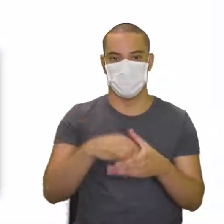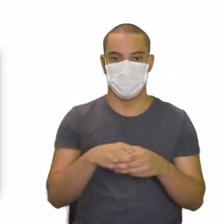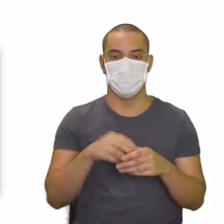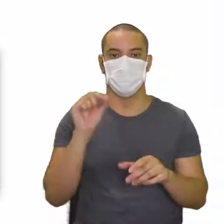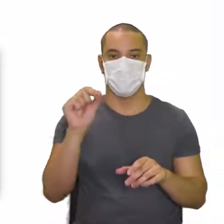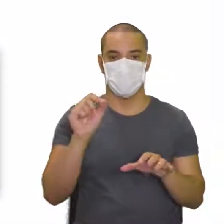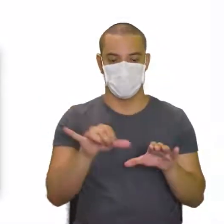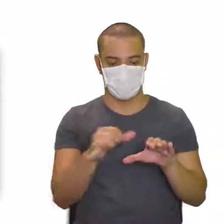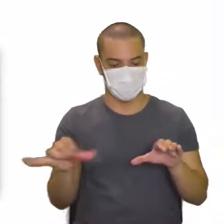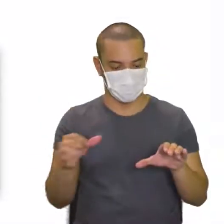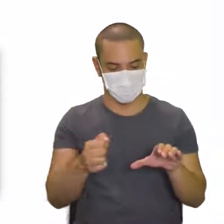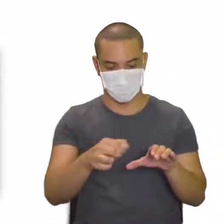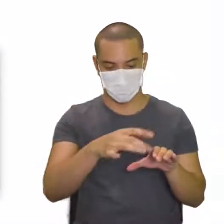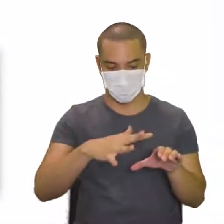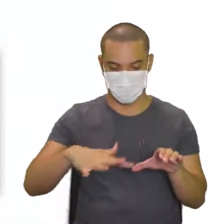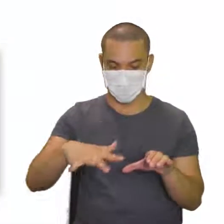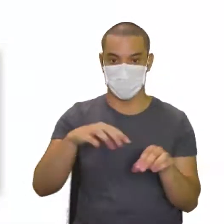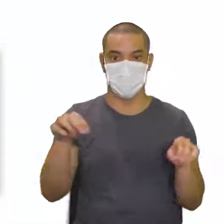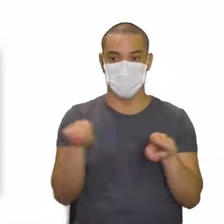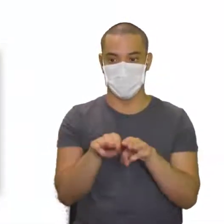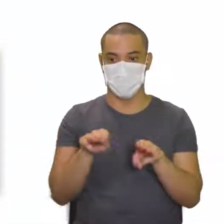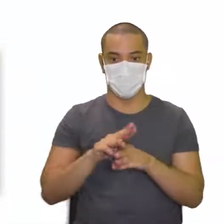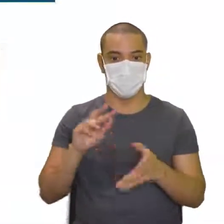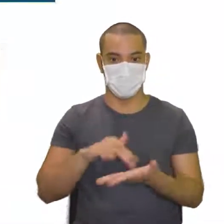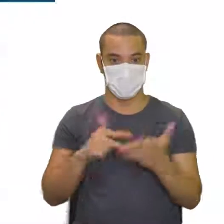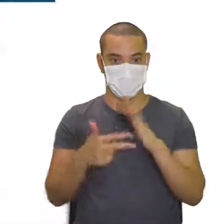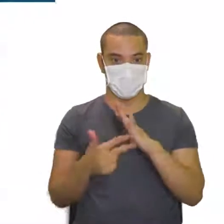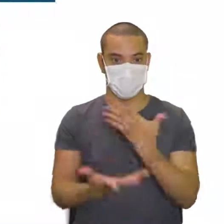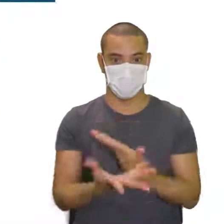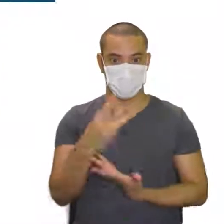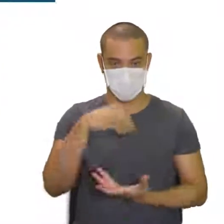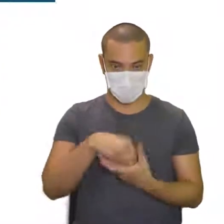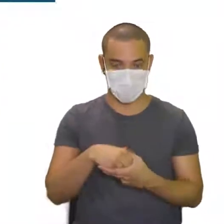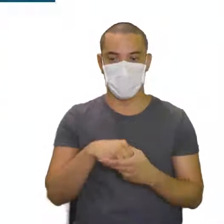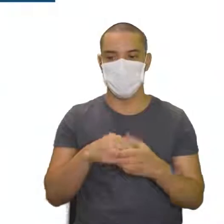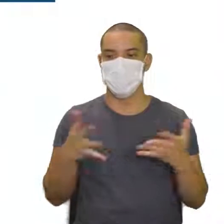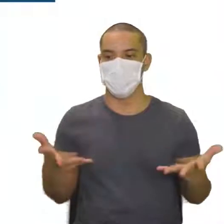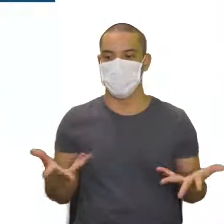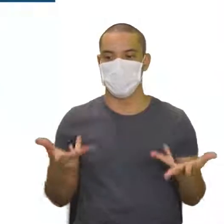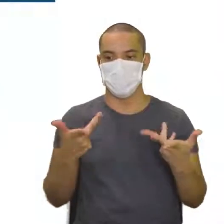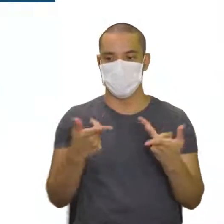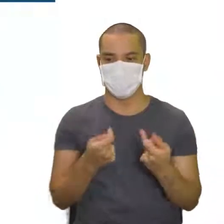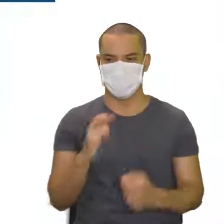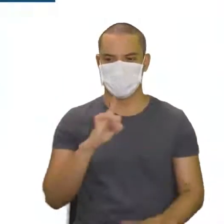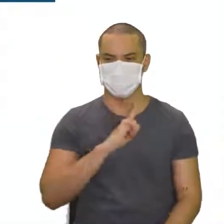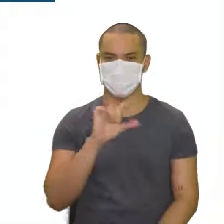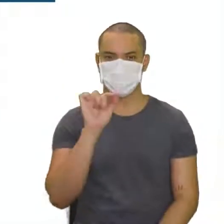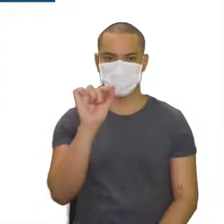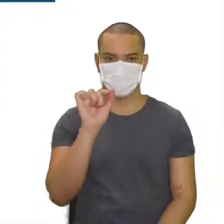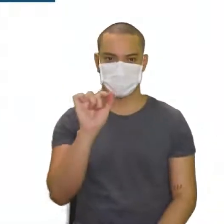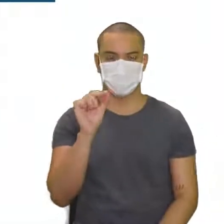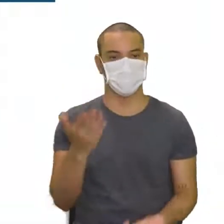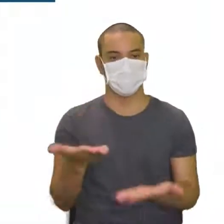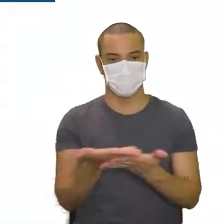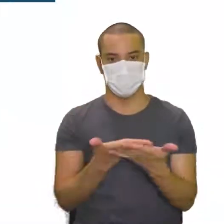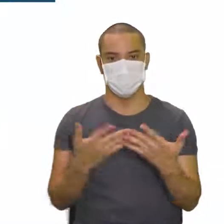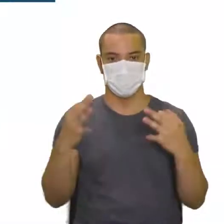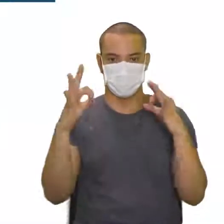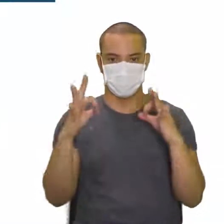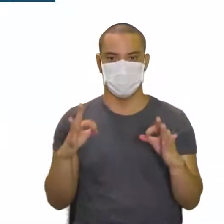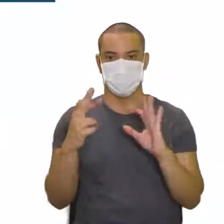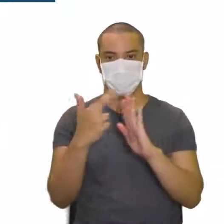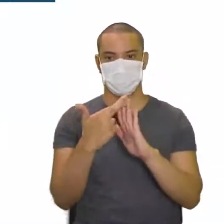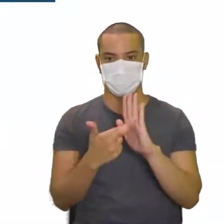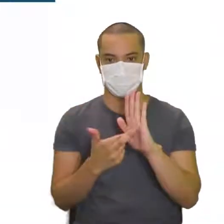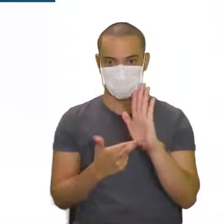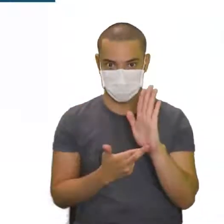se comporta em cada item desse daqui. E como habilidades, olha só, aplicar corretamente a regra da